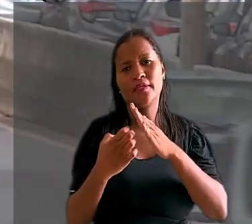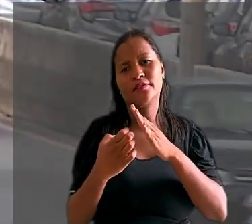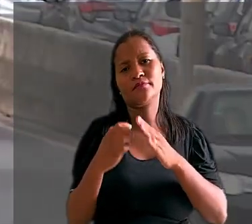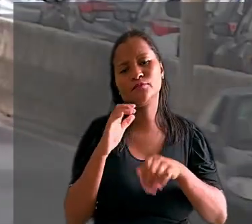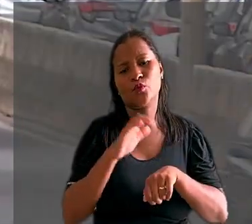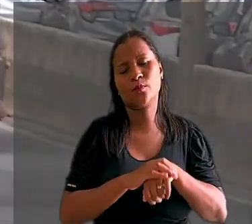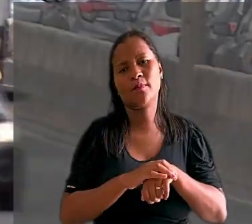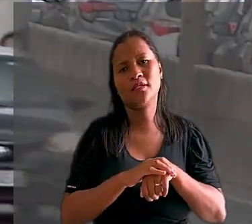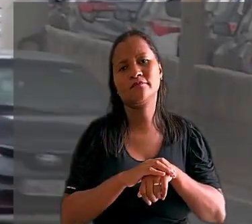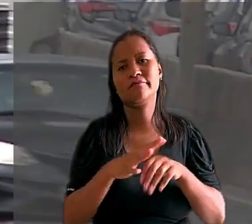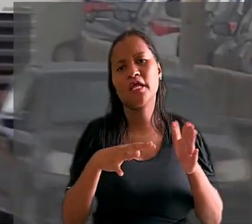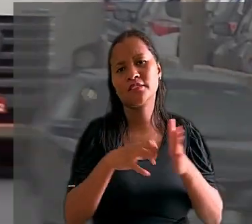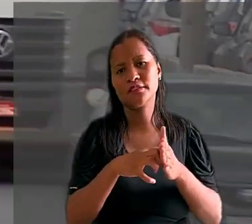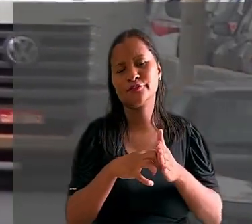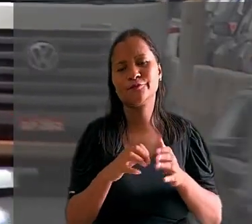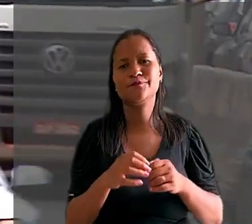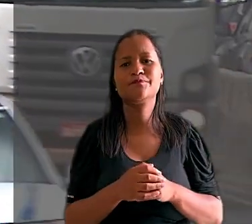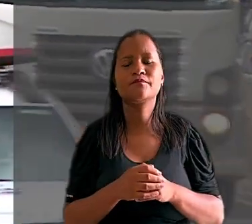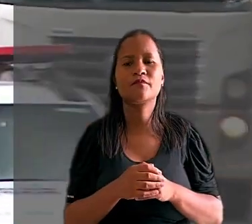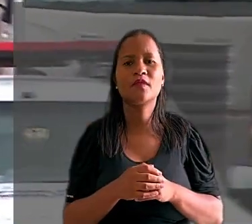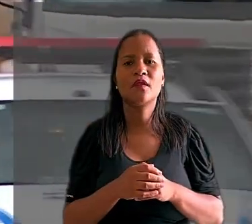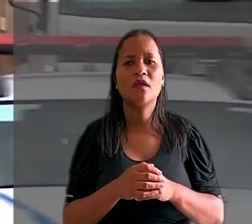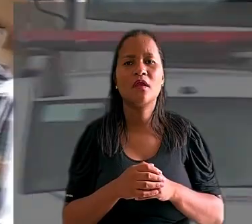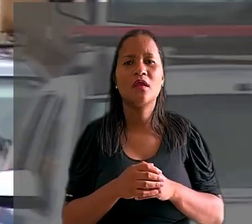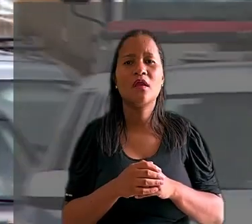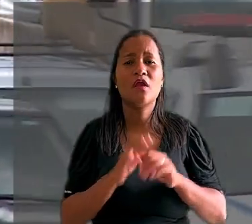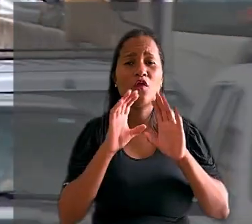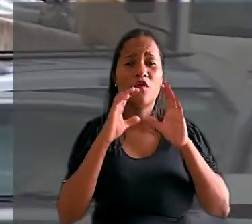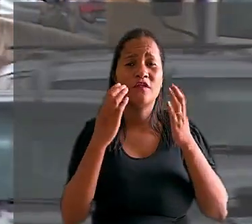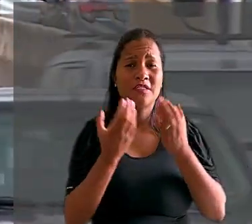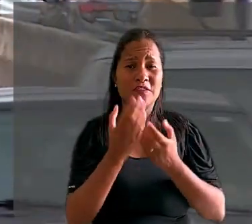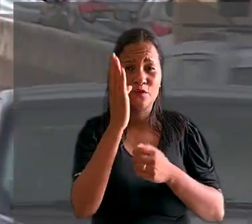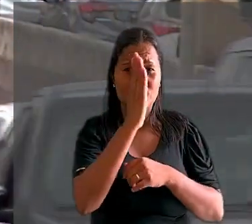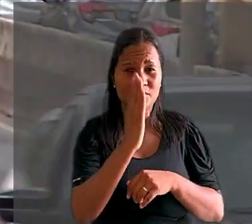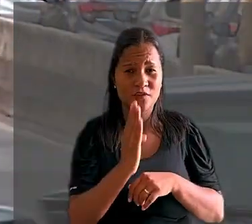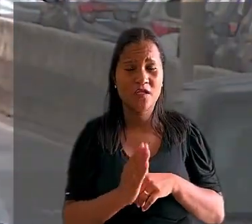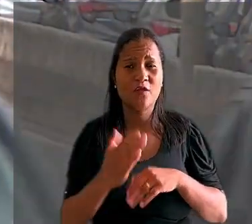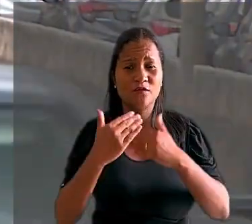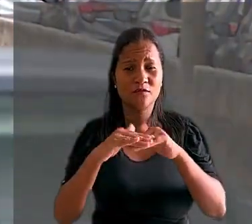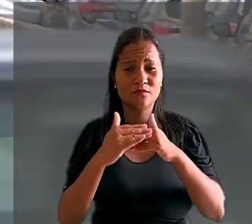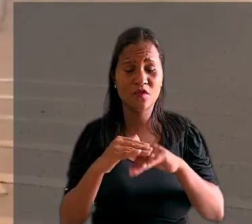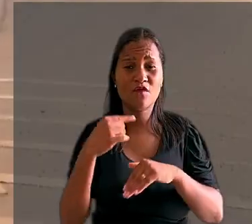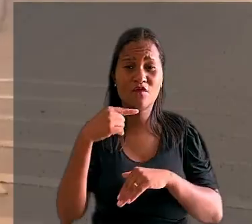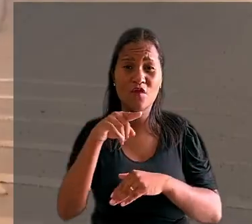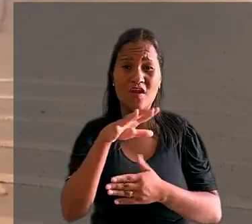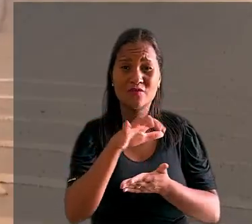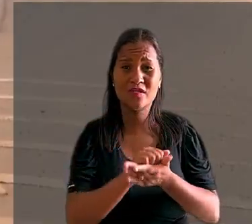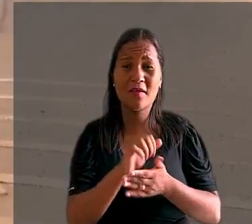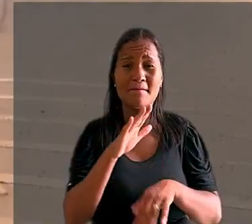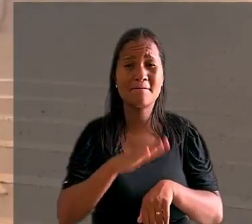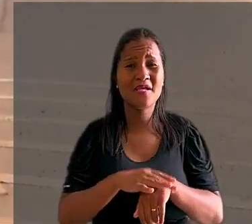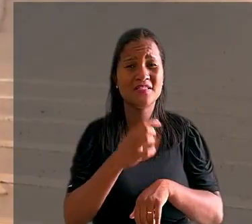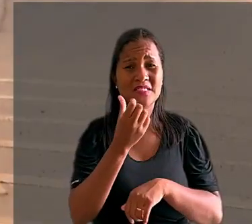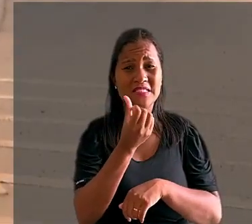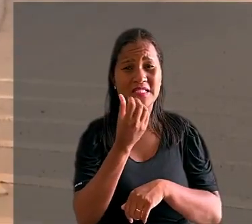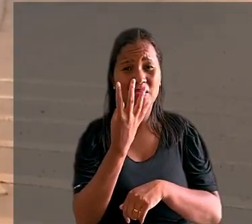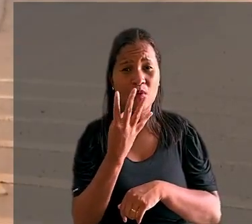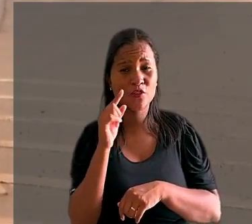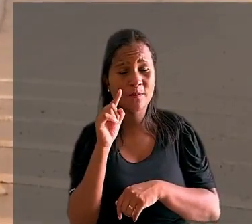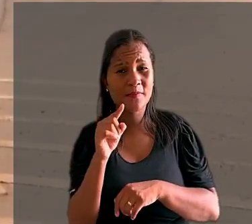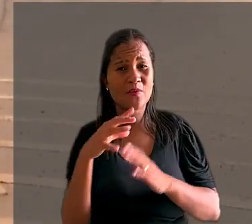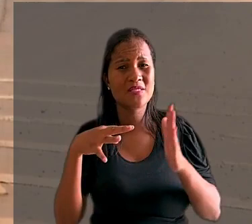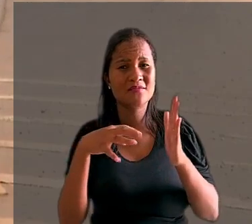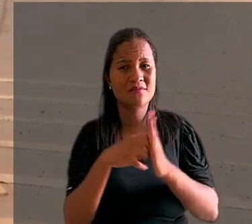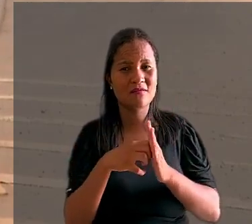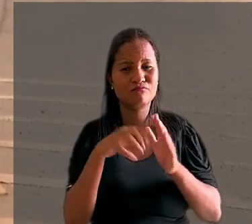De acordo com a Confederação Nacional do Transporte, foram registrados mais de 64 mil acidentes nas rodovias